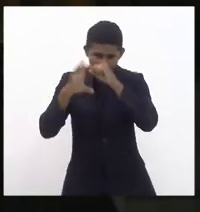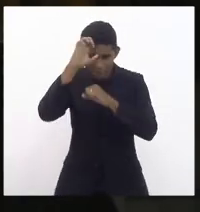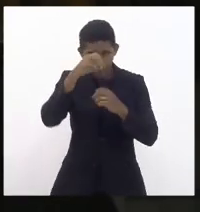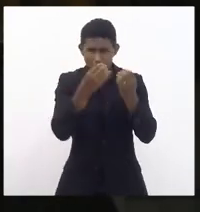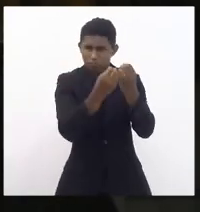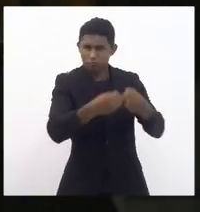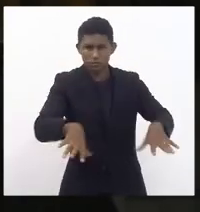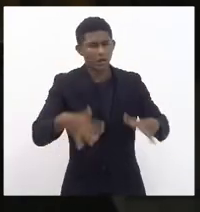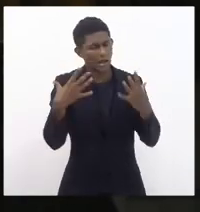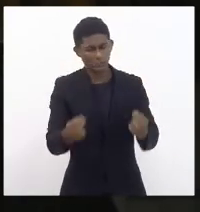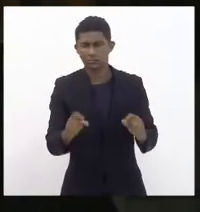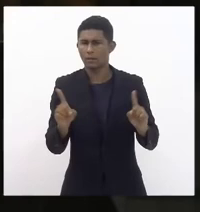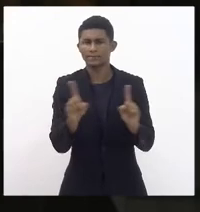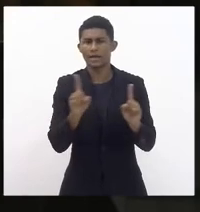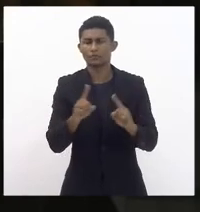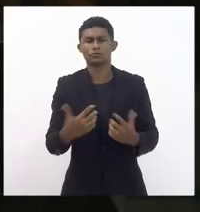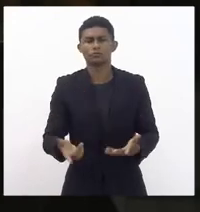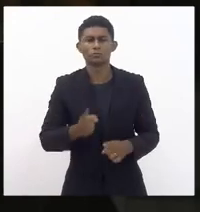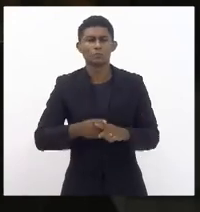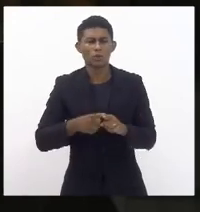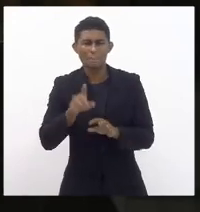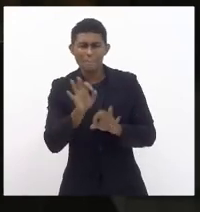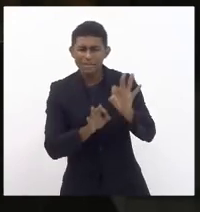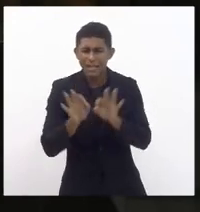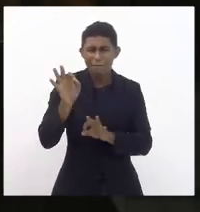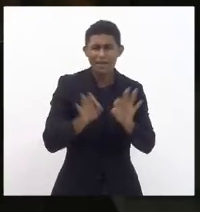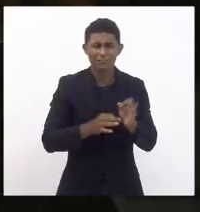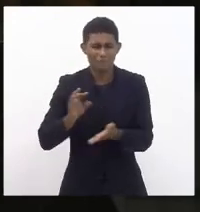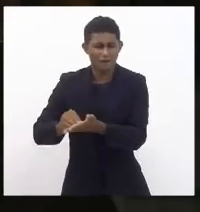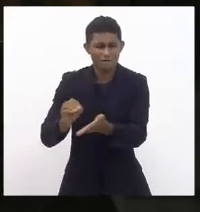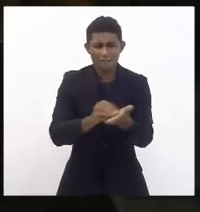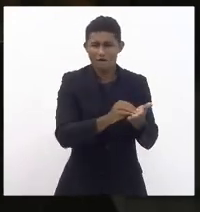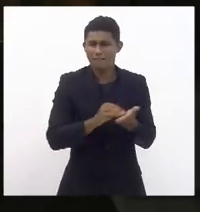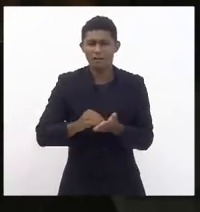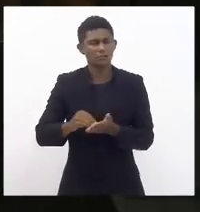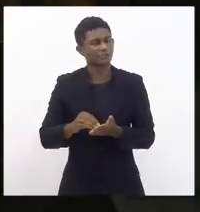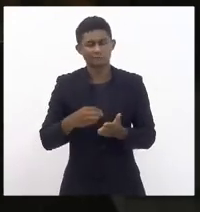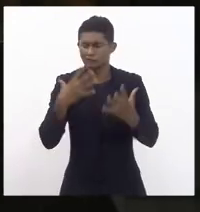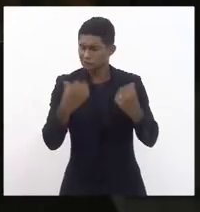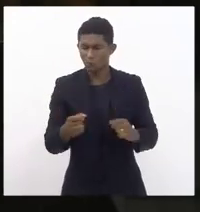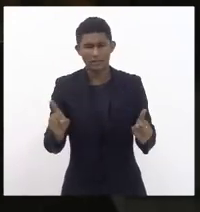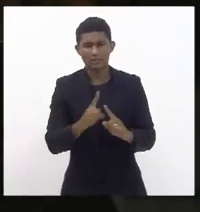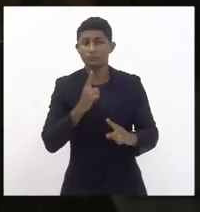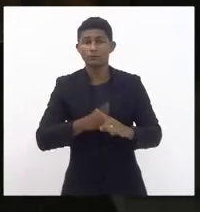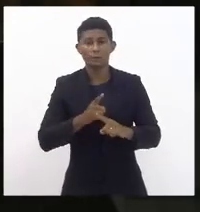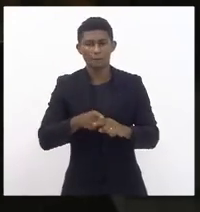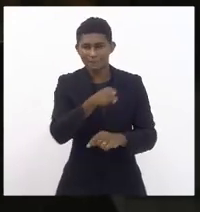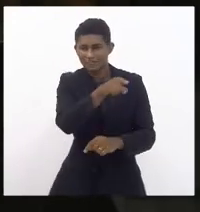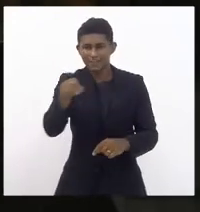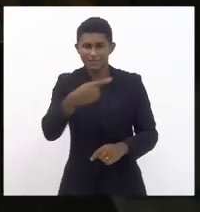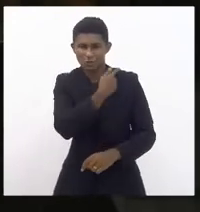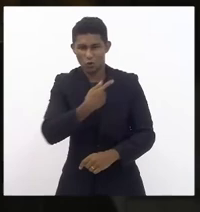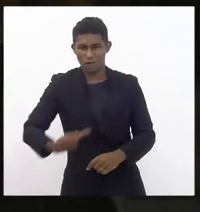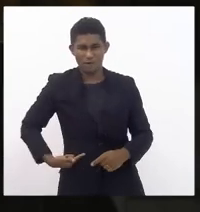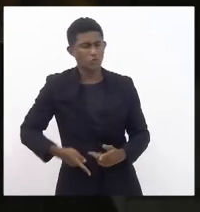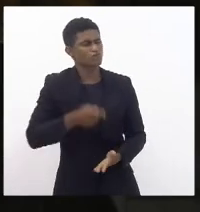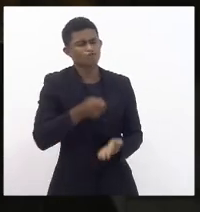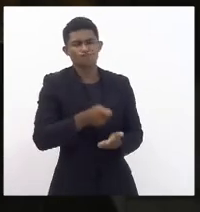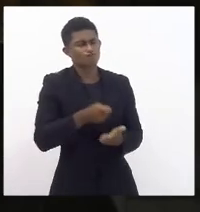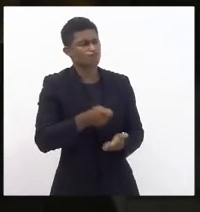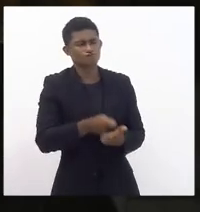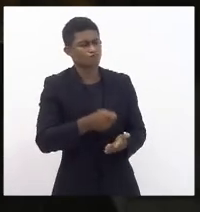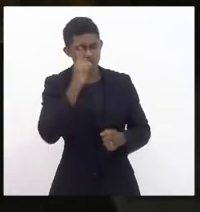nem por falta de planejamento e nem por imposições ideológicas que de